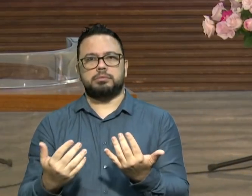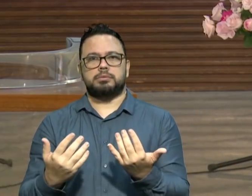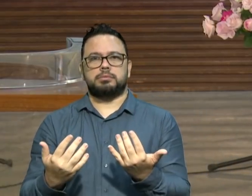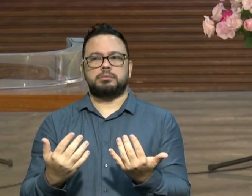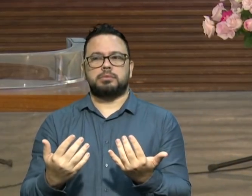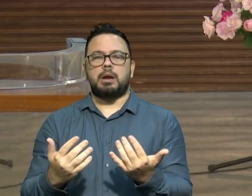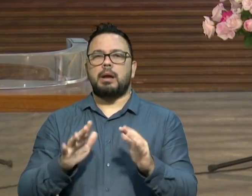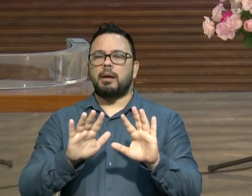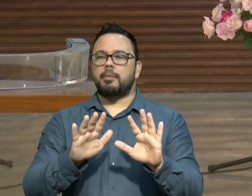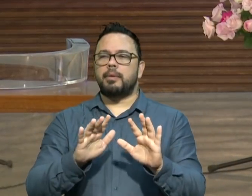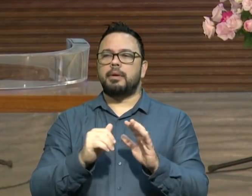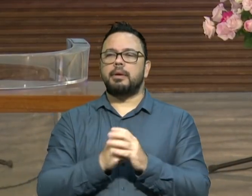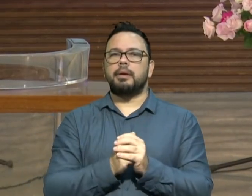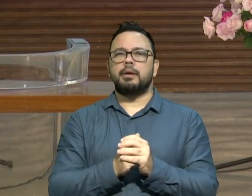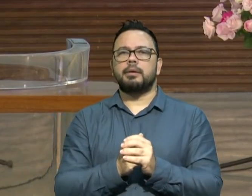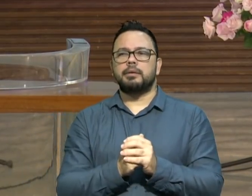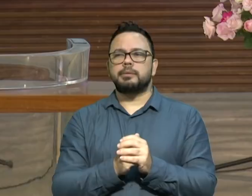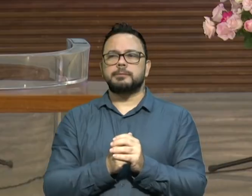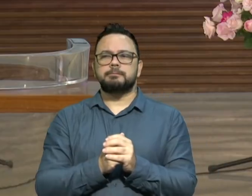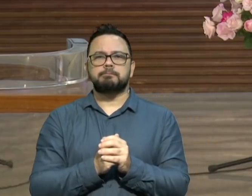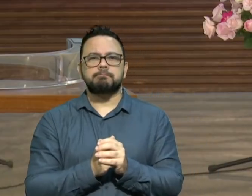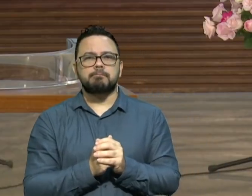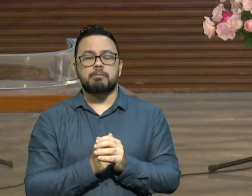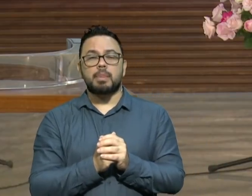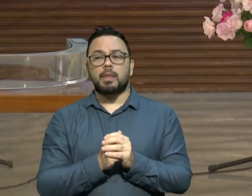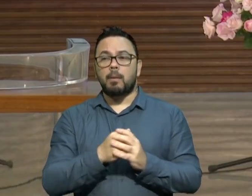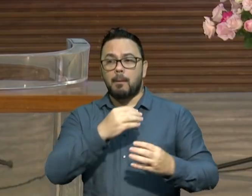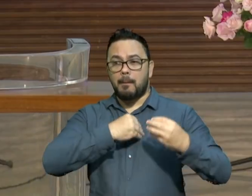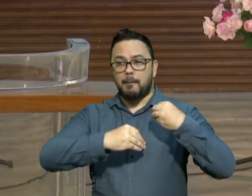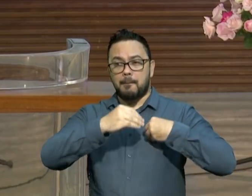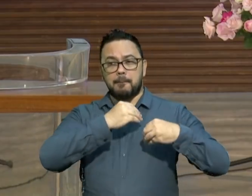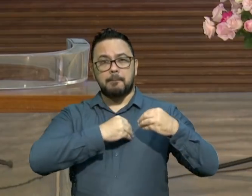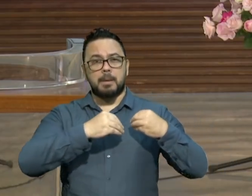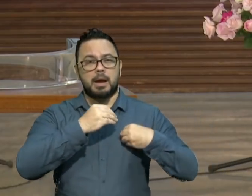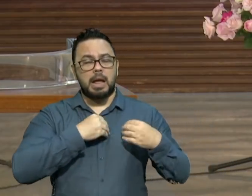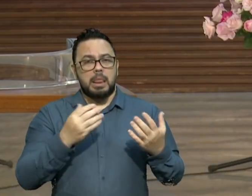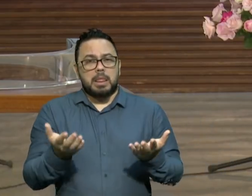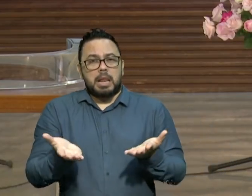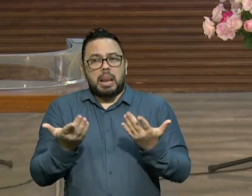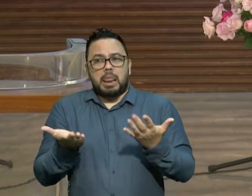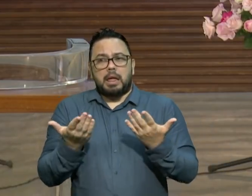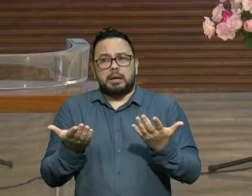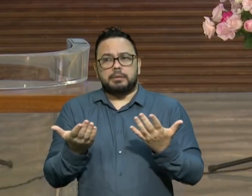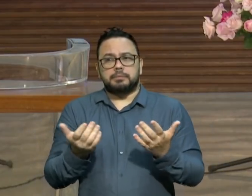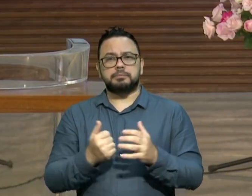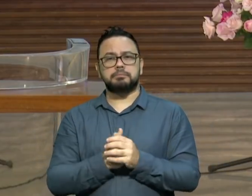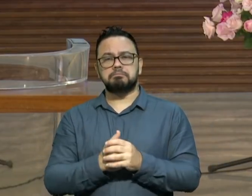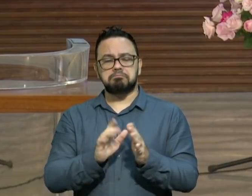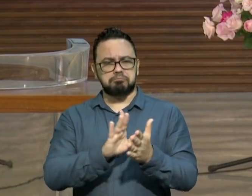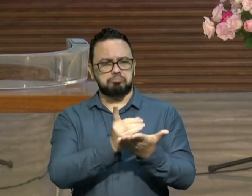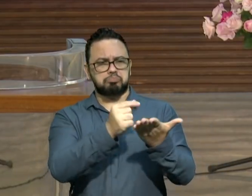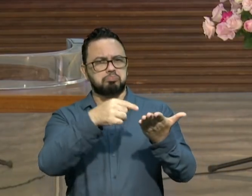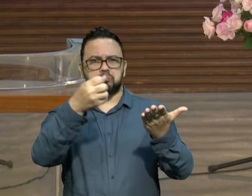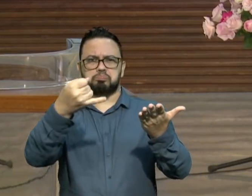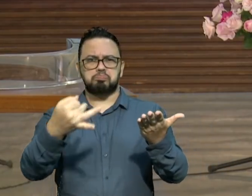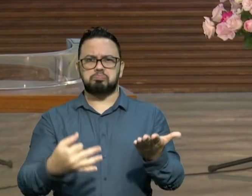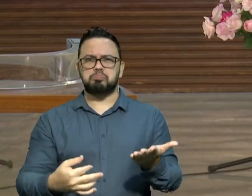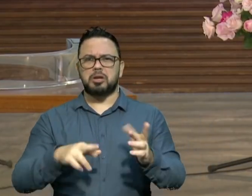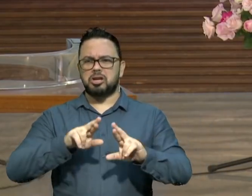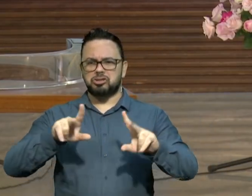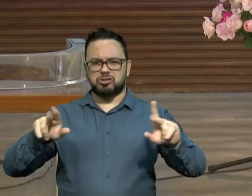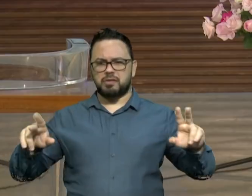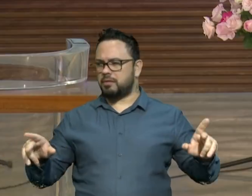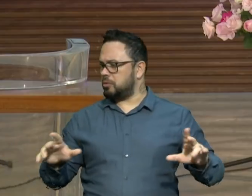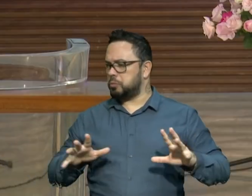e os pecados veniais O pecado venial é o pecadinho pecado leve quando a Bíblia não faz diferença entre pecado ou em